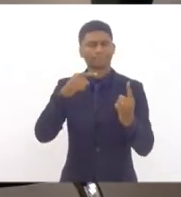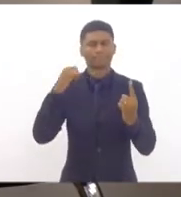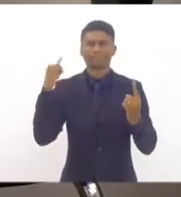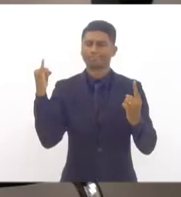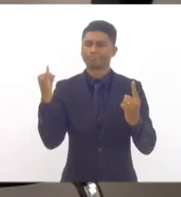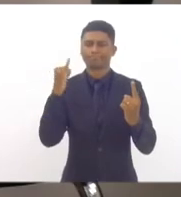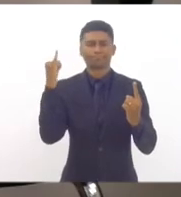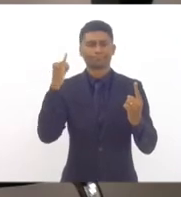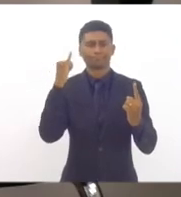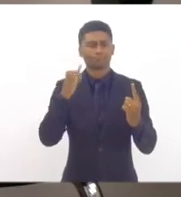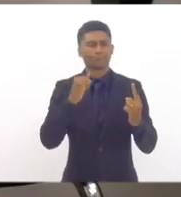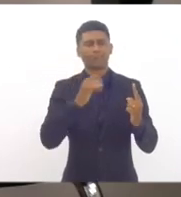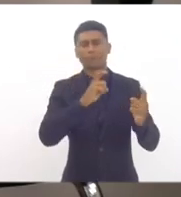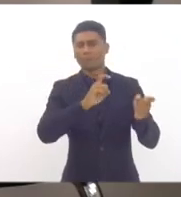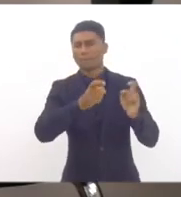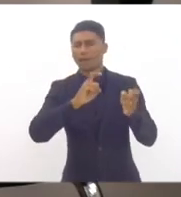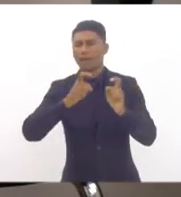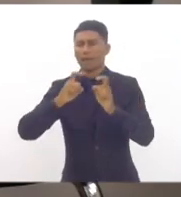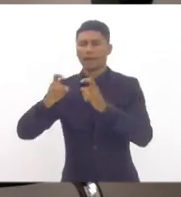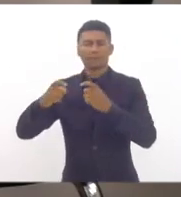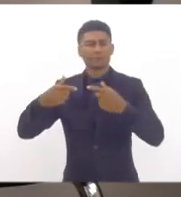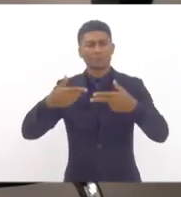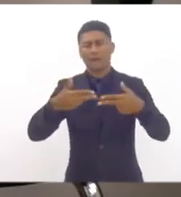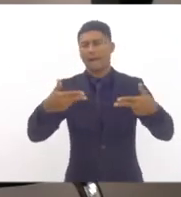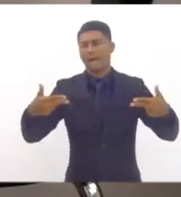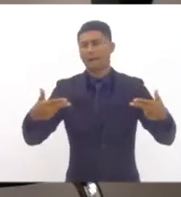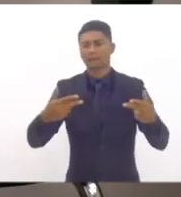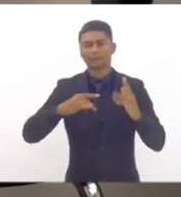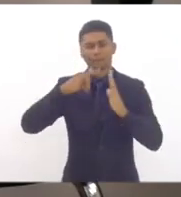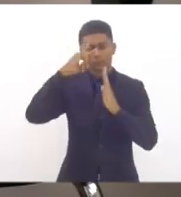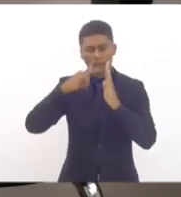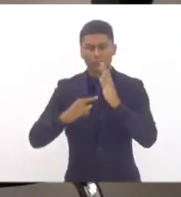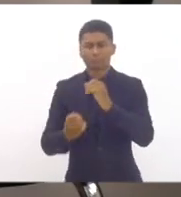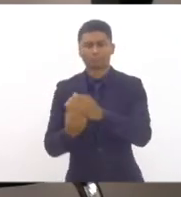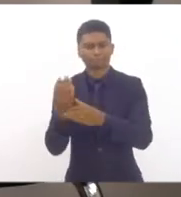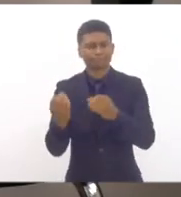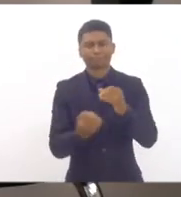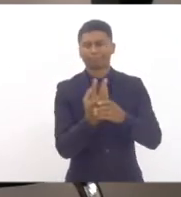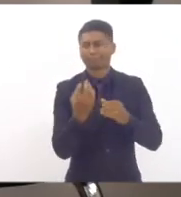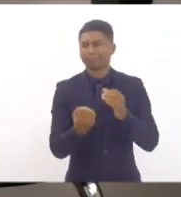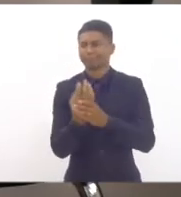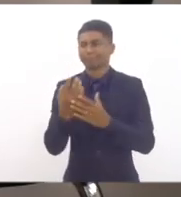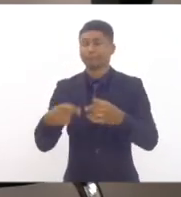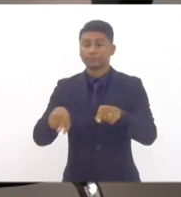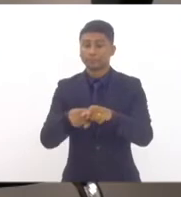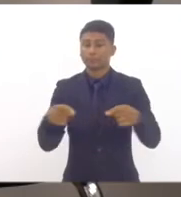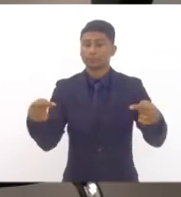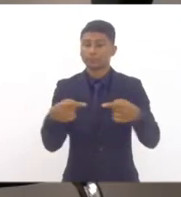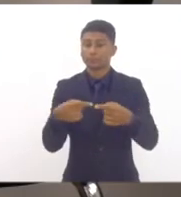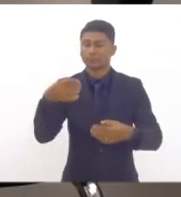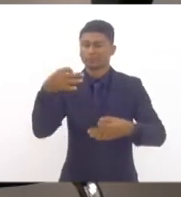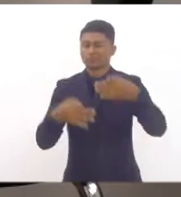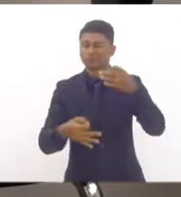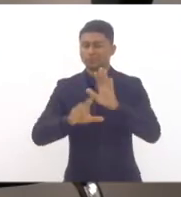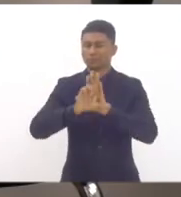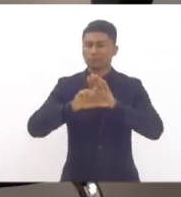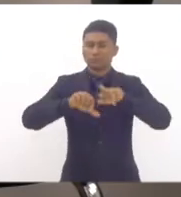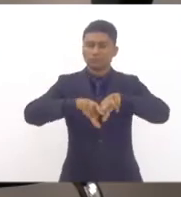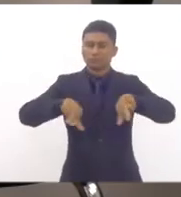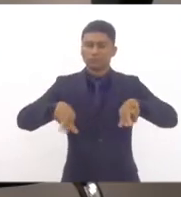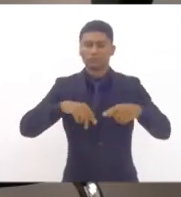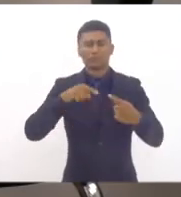diversos debates e produção de documentos, em especial aqueles de caráter jurídico. Aportou